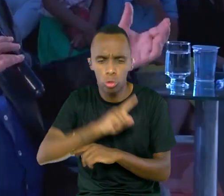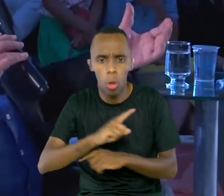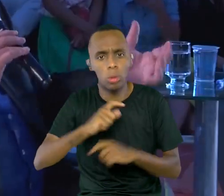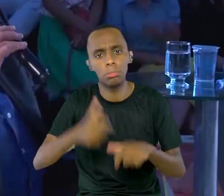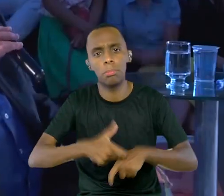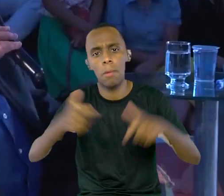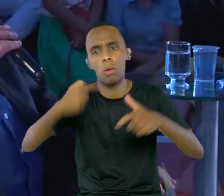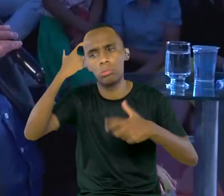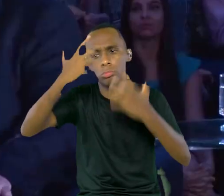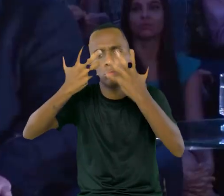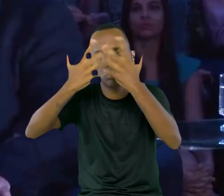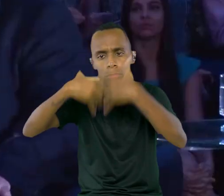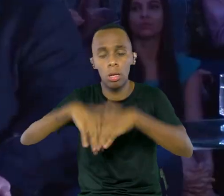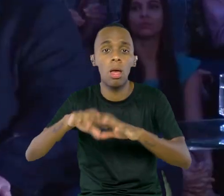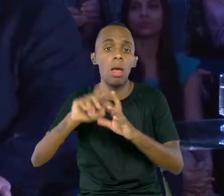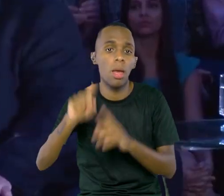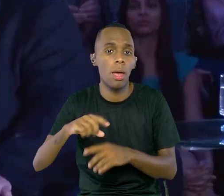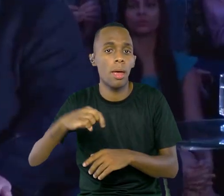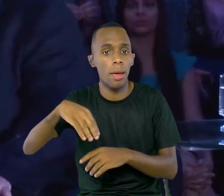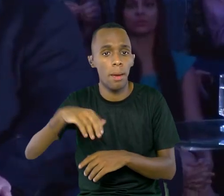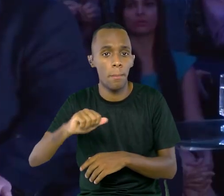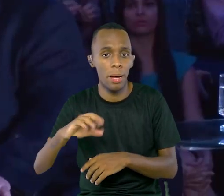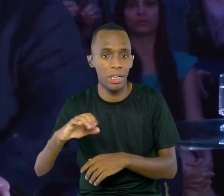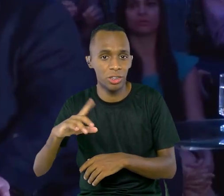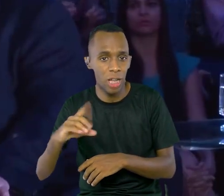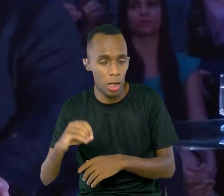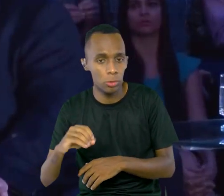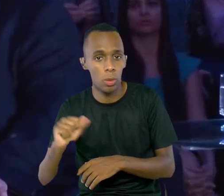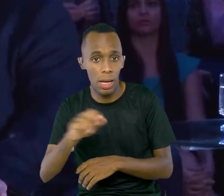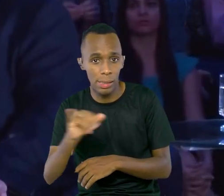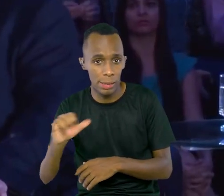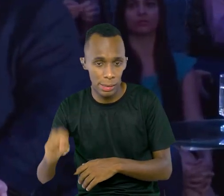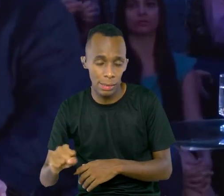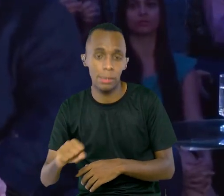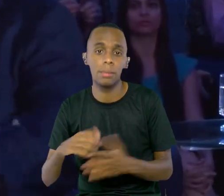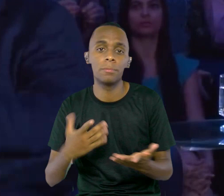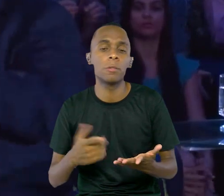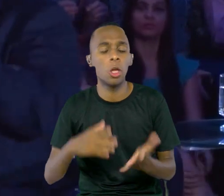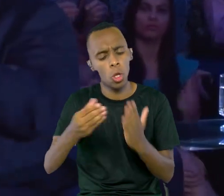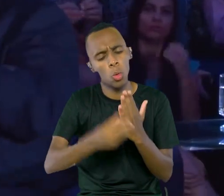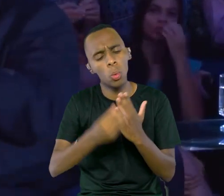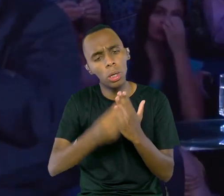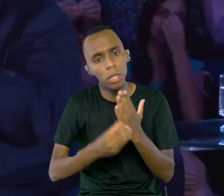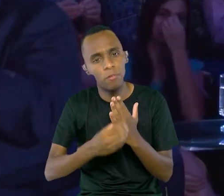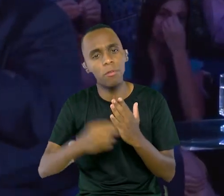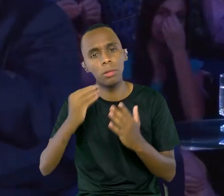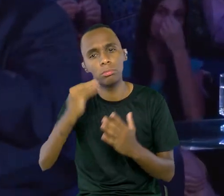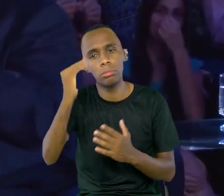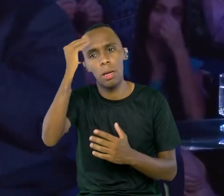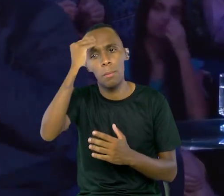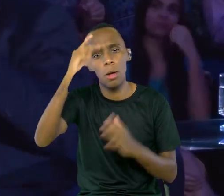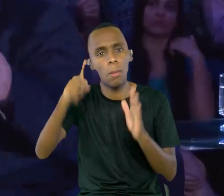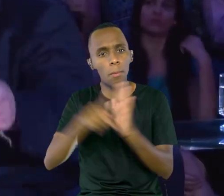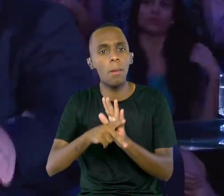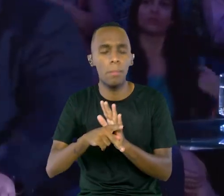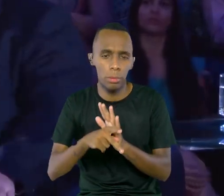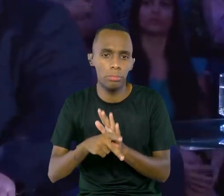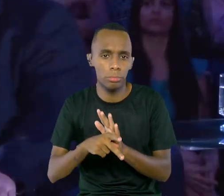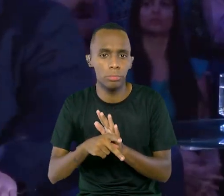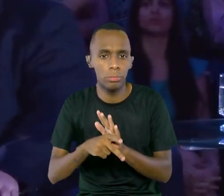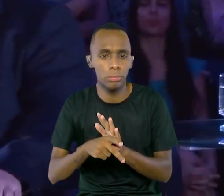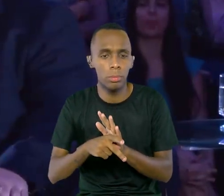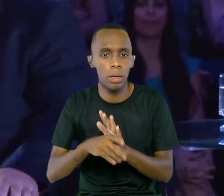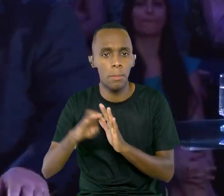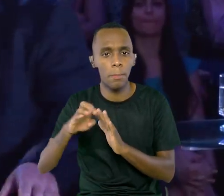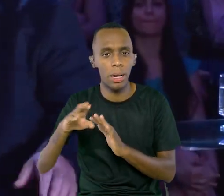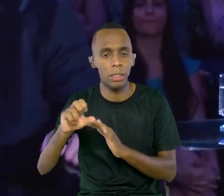um dos nossos maiores pensadores, que foi Machado de Assis. Machado de Assis, no livro Memórias Póstumas de